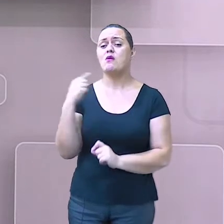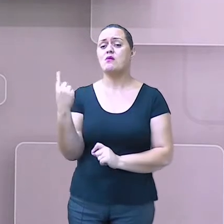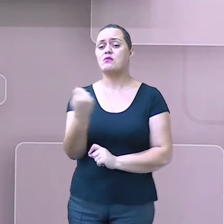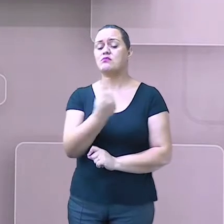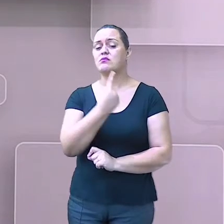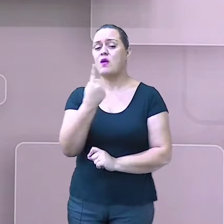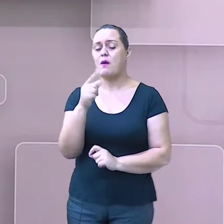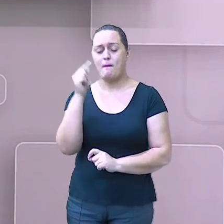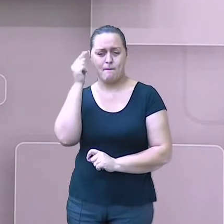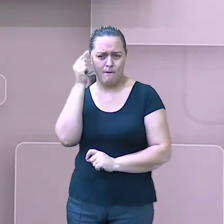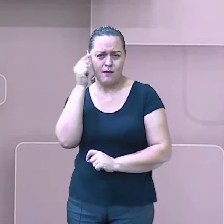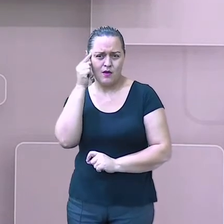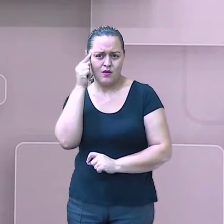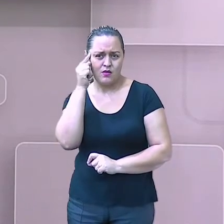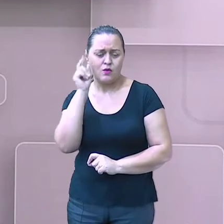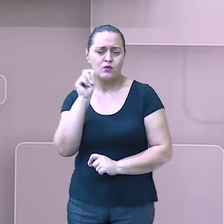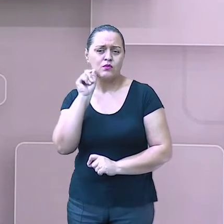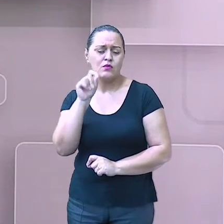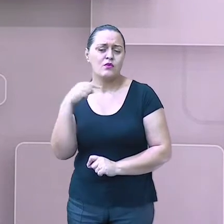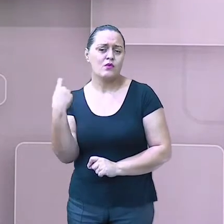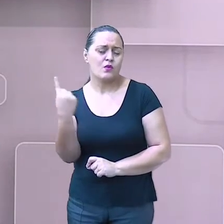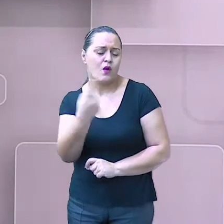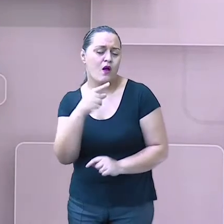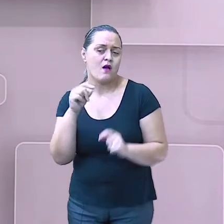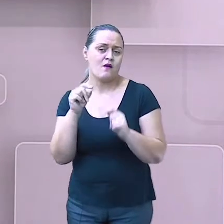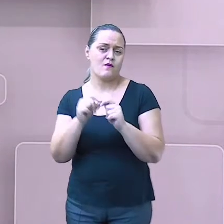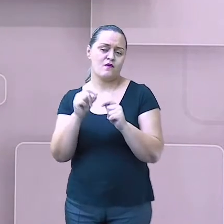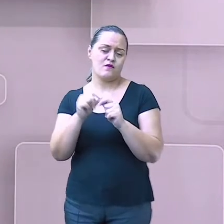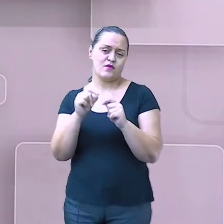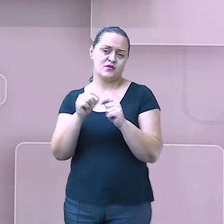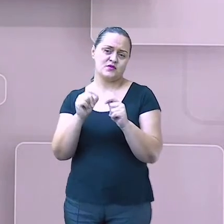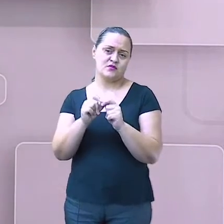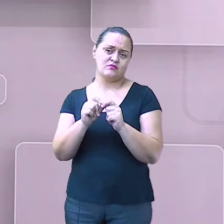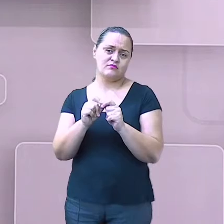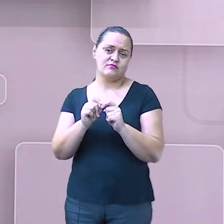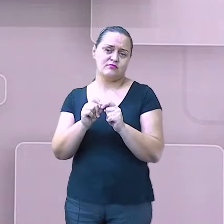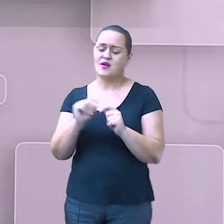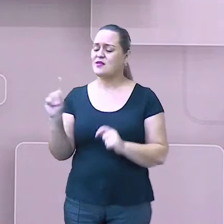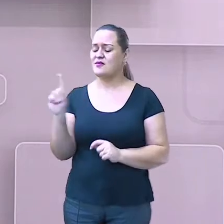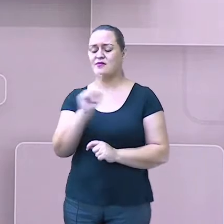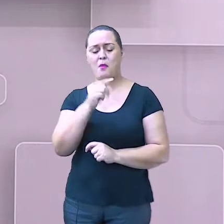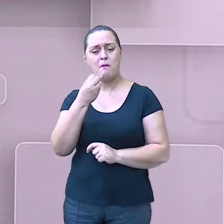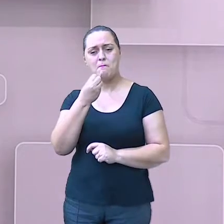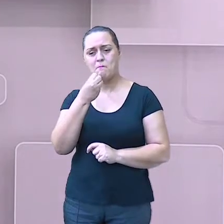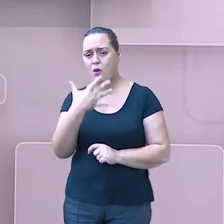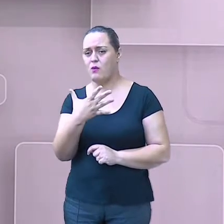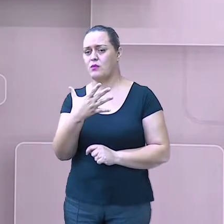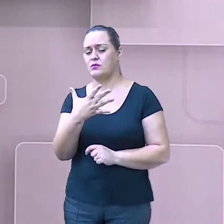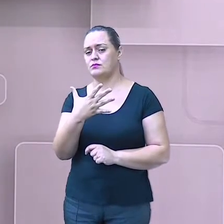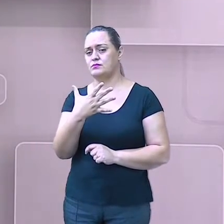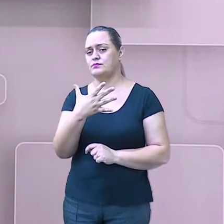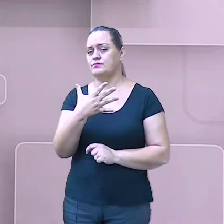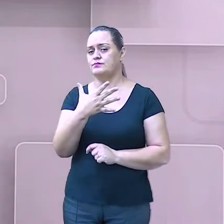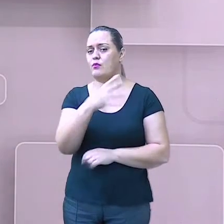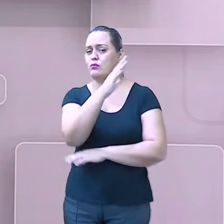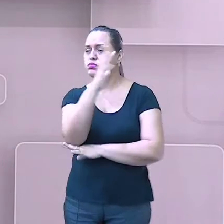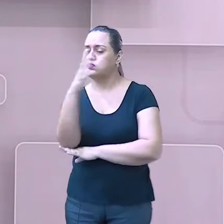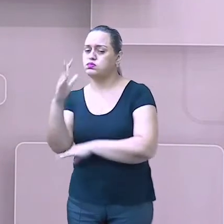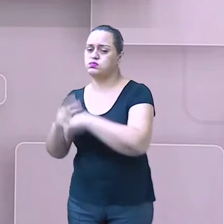tem sido considerado muito apropriado para o meio onde a gente vive?